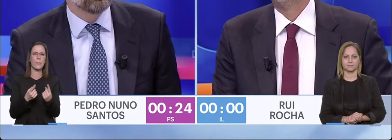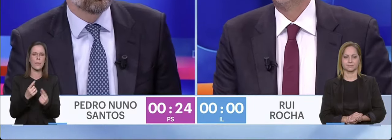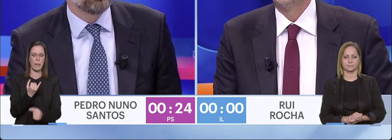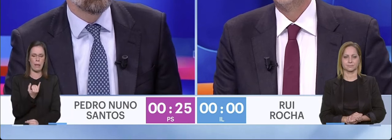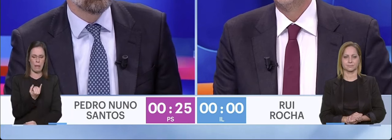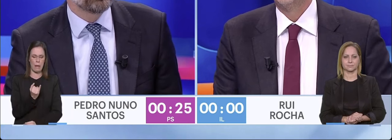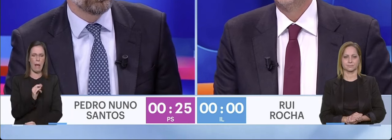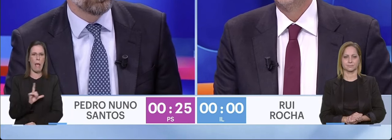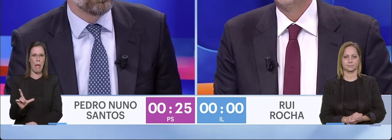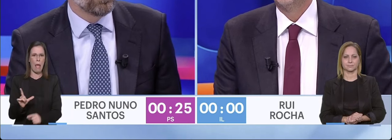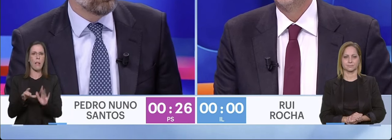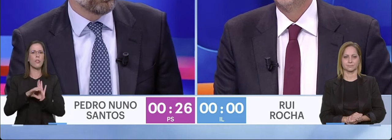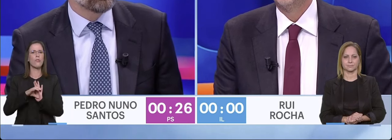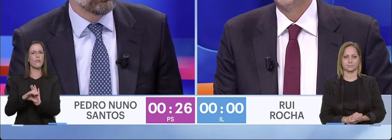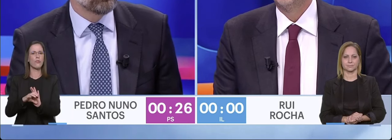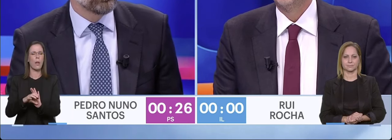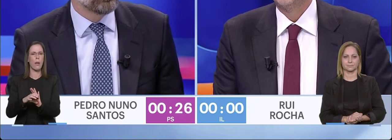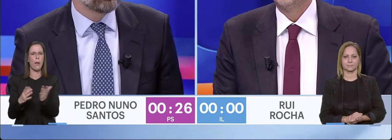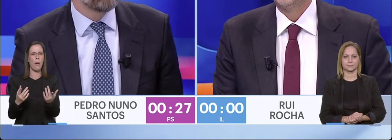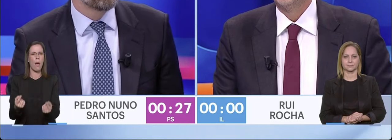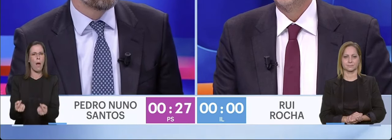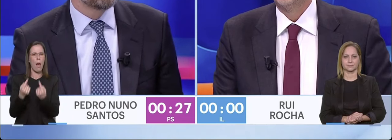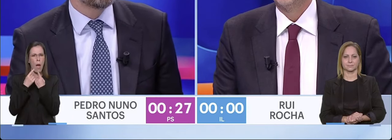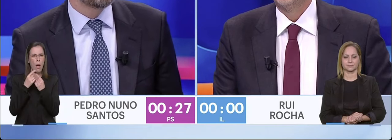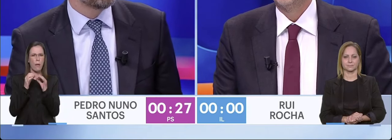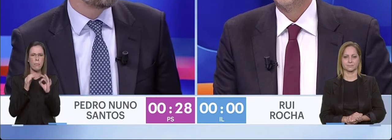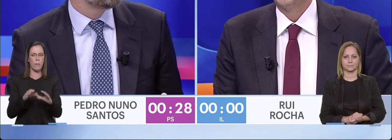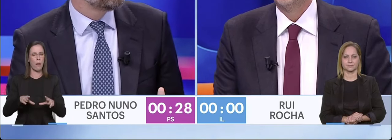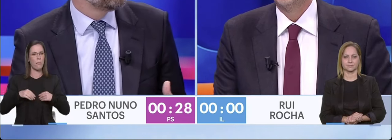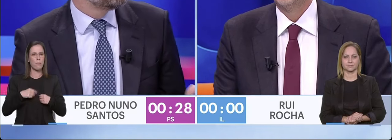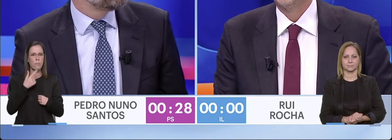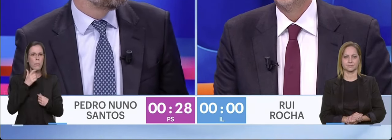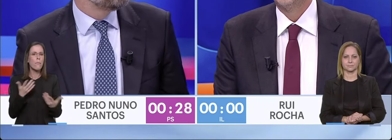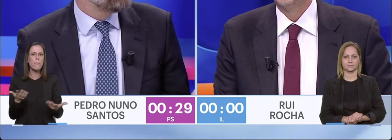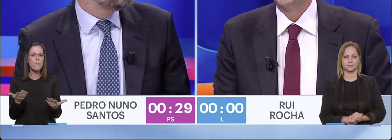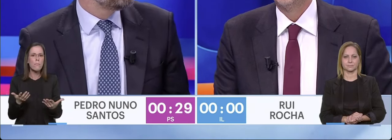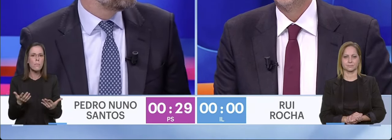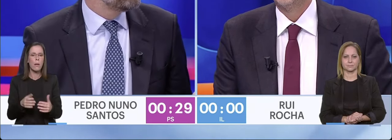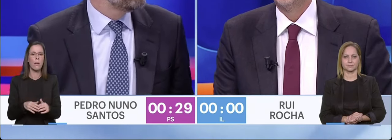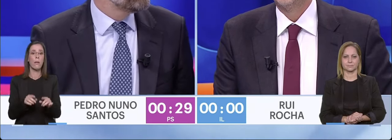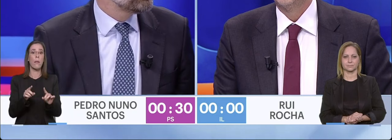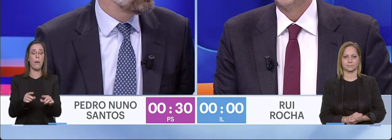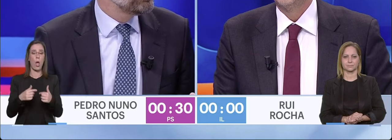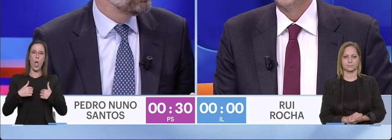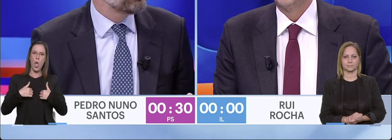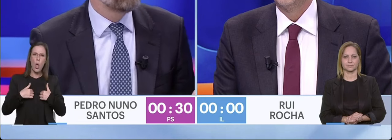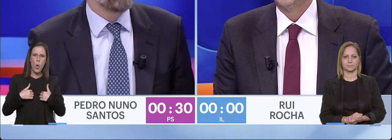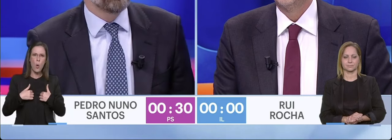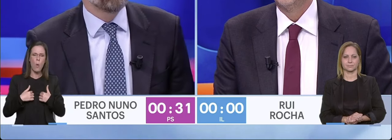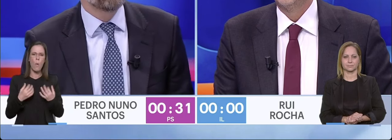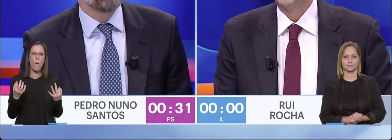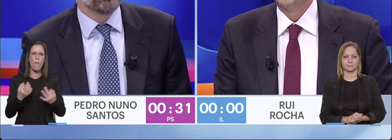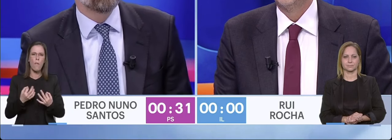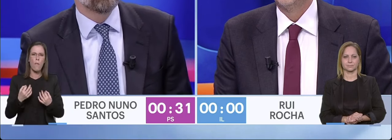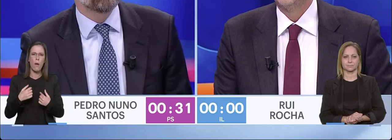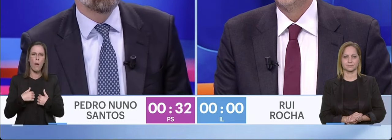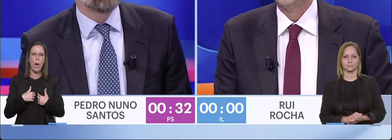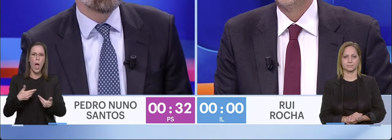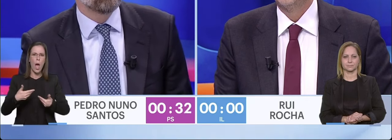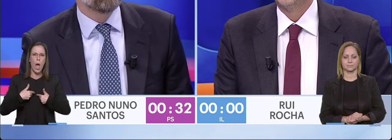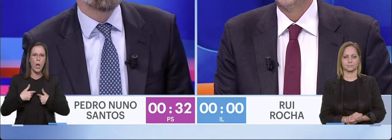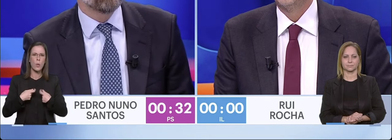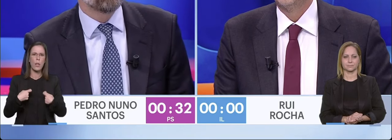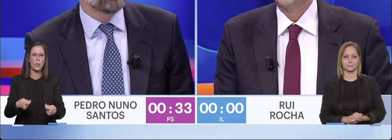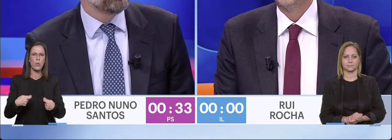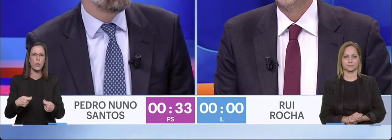Il e do chega façam acusações que são absolutamente inaceitáveis quais nomeadamente de que eu tenha recebo de que eu recebi ajudas de